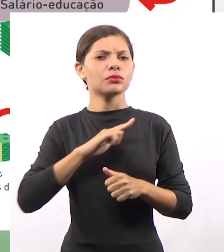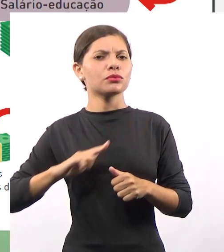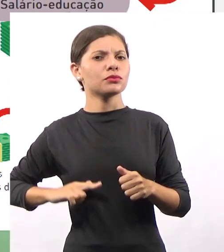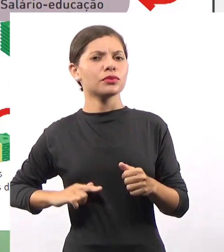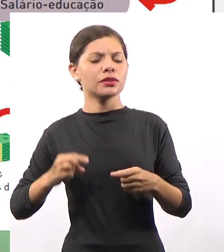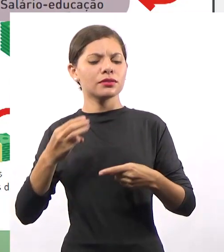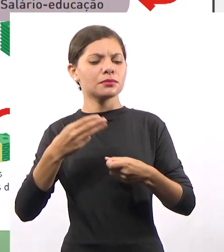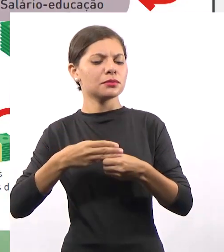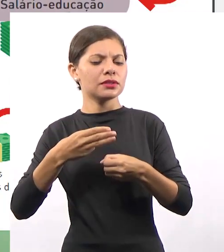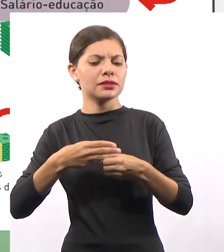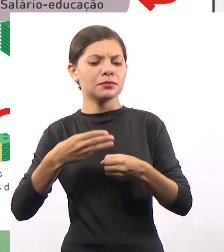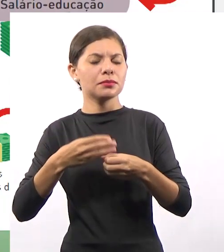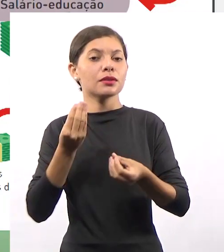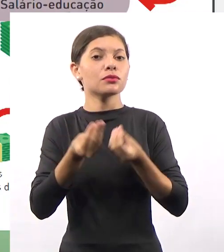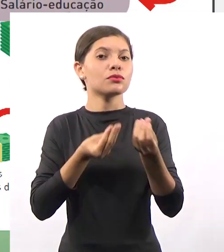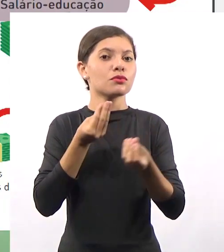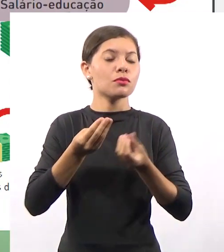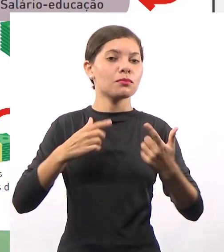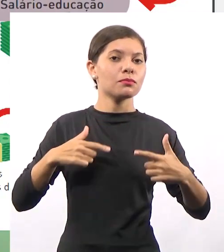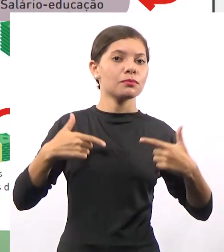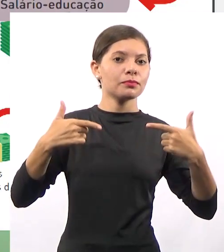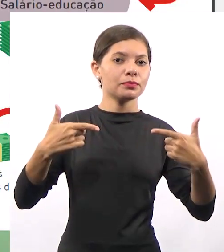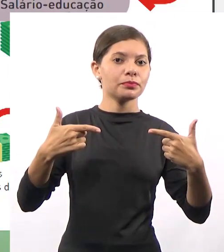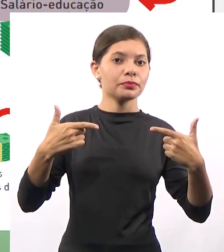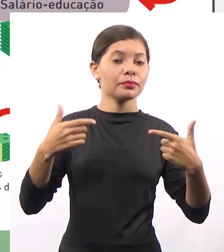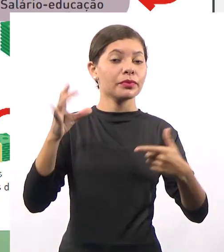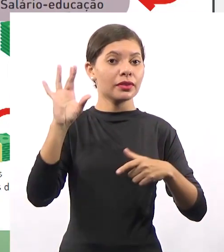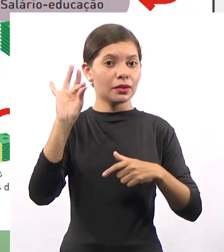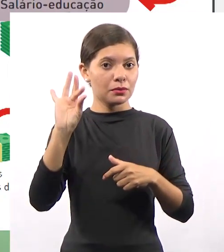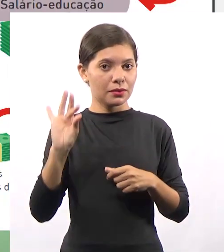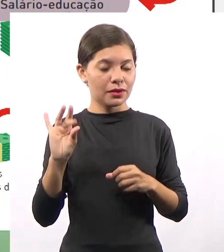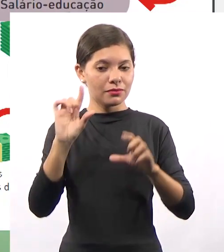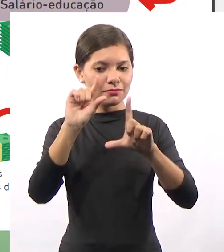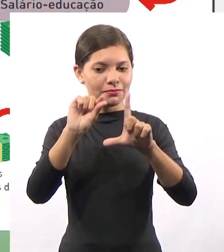eles vão atuar? Bom, de acordo com o infográfico aqui do Instituto Claro,